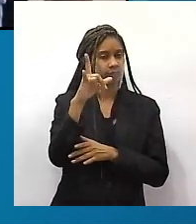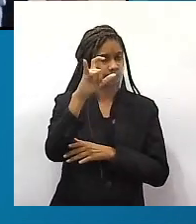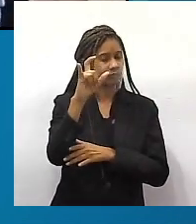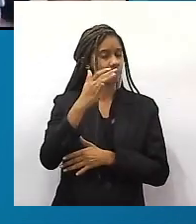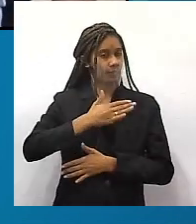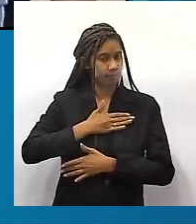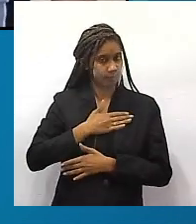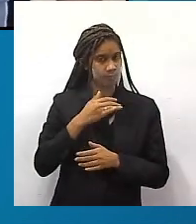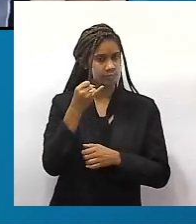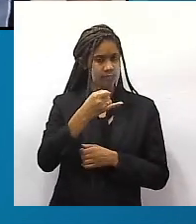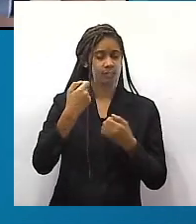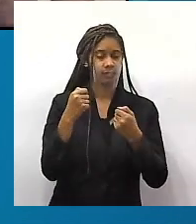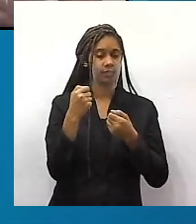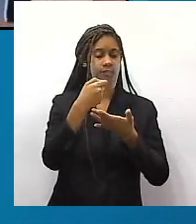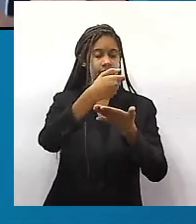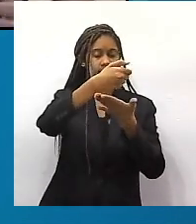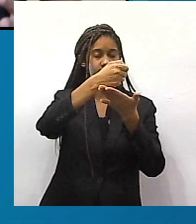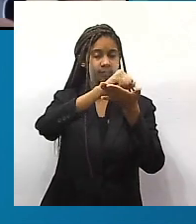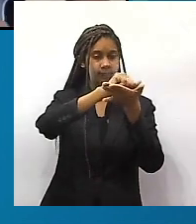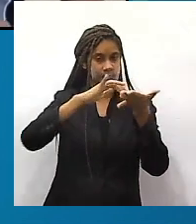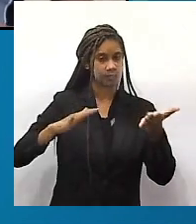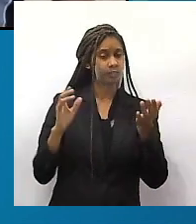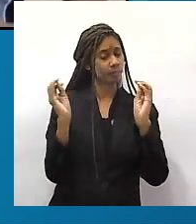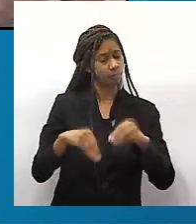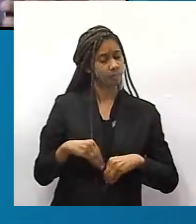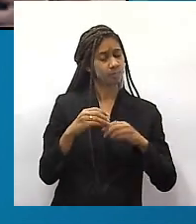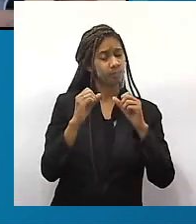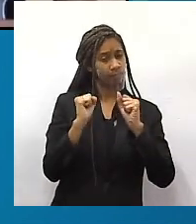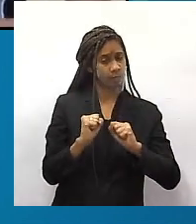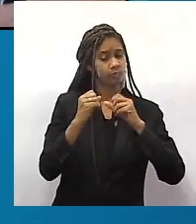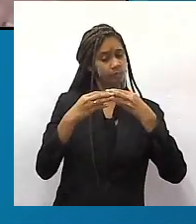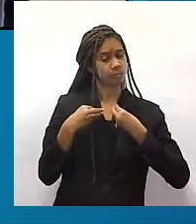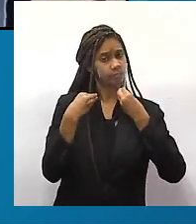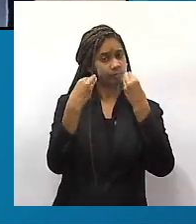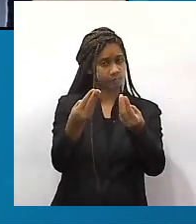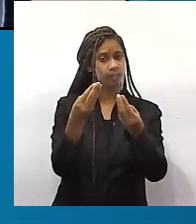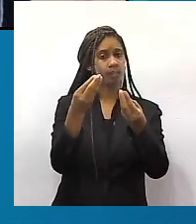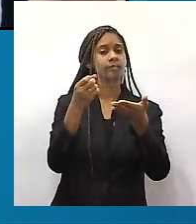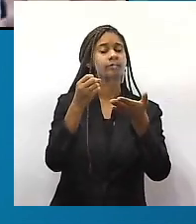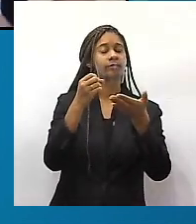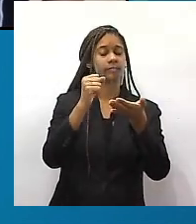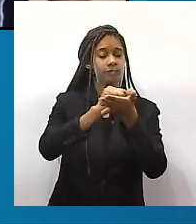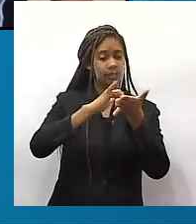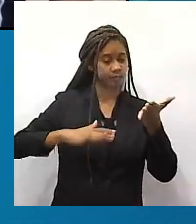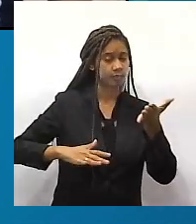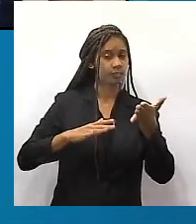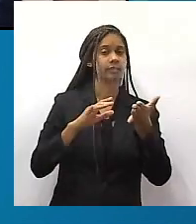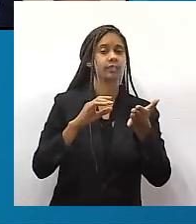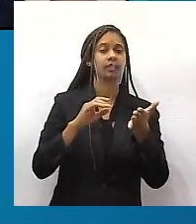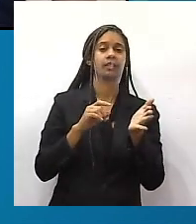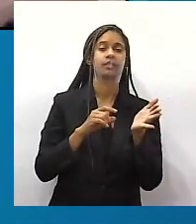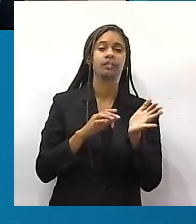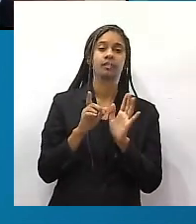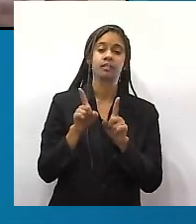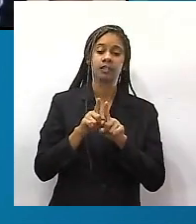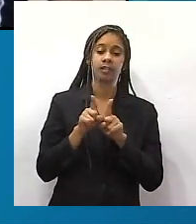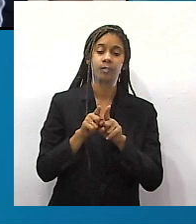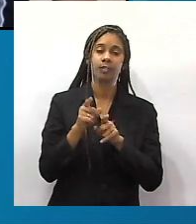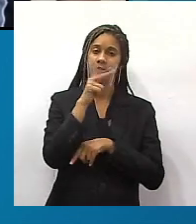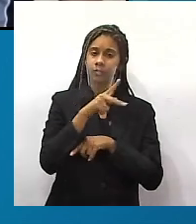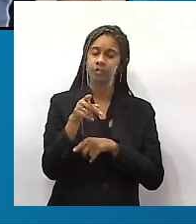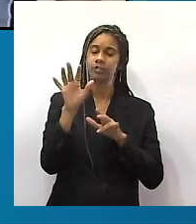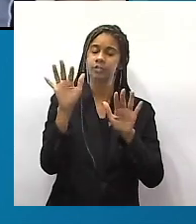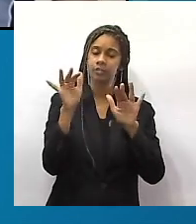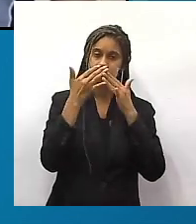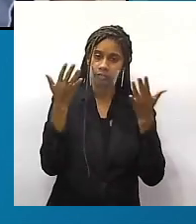você está precisando de uma lista de exercícios, eu posso disponibilizar uma lista complementar. Posso enviar também aos professores que estão nos